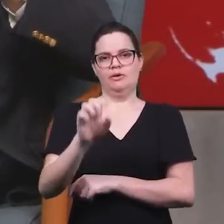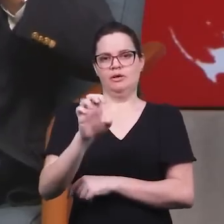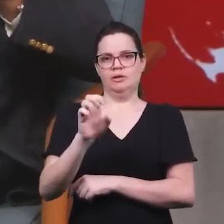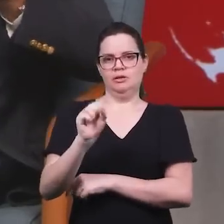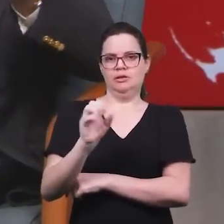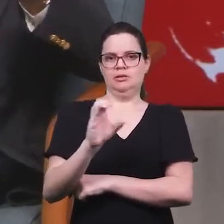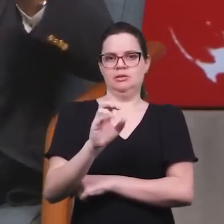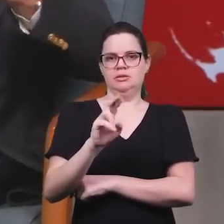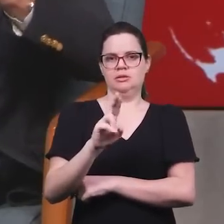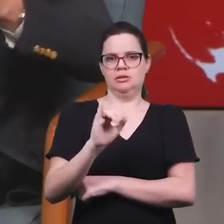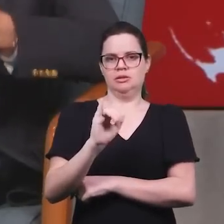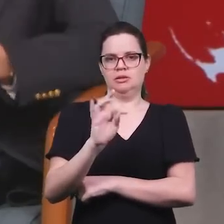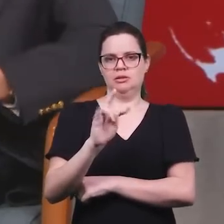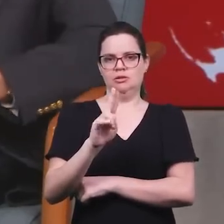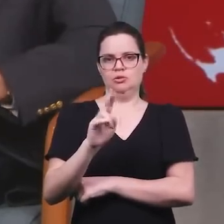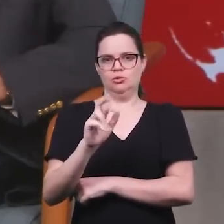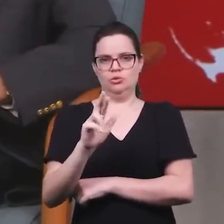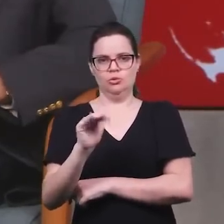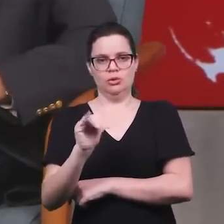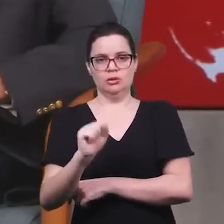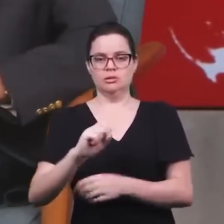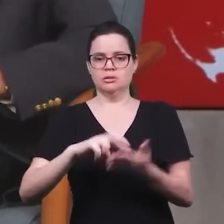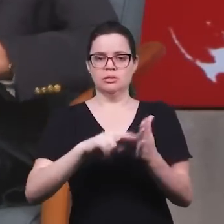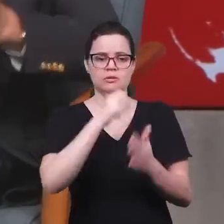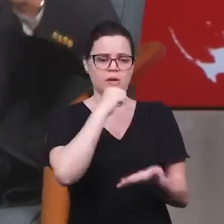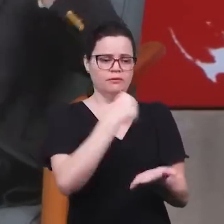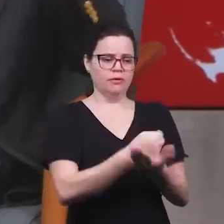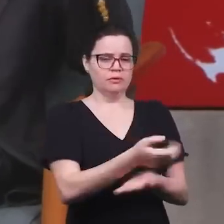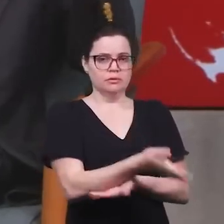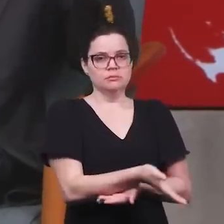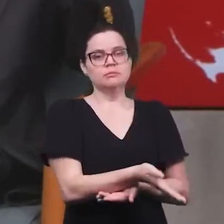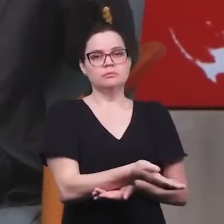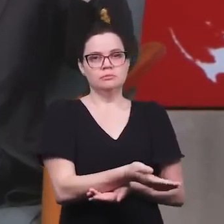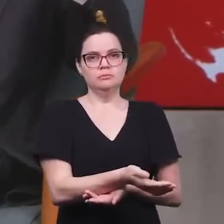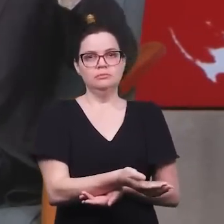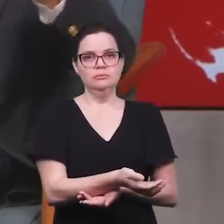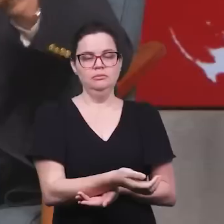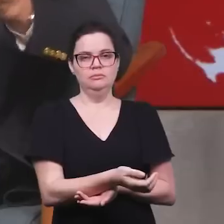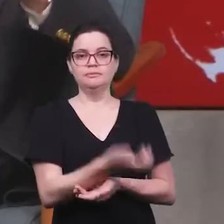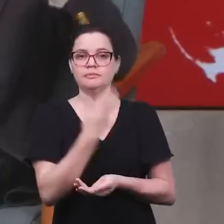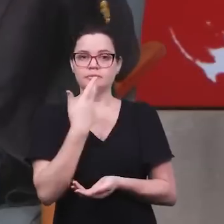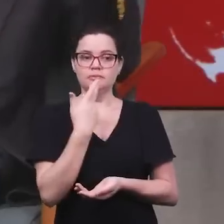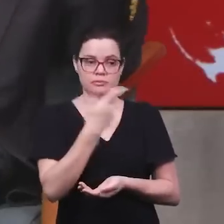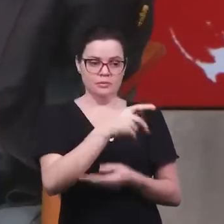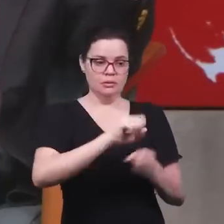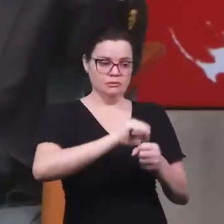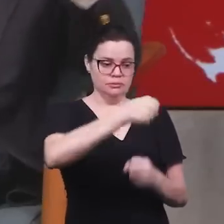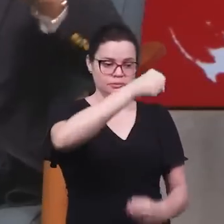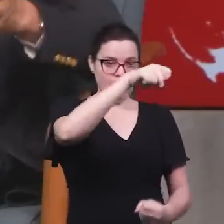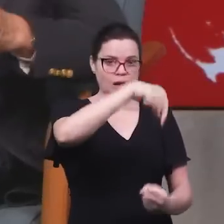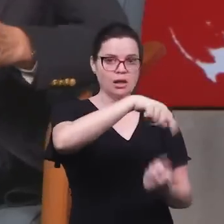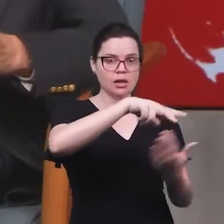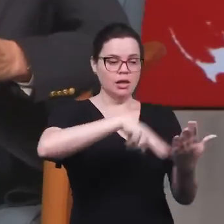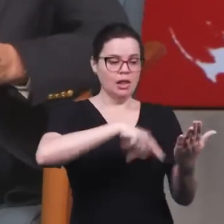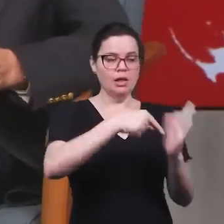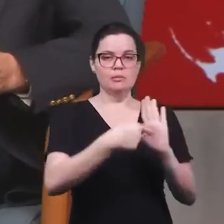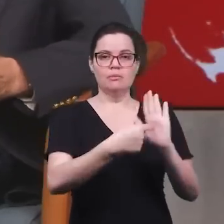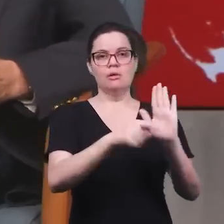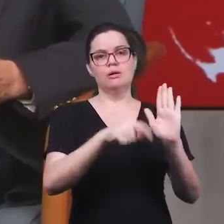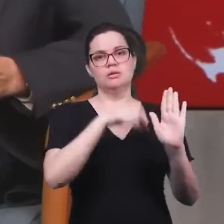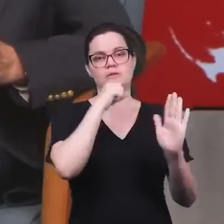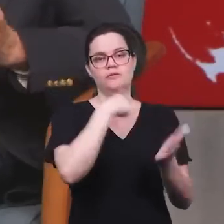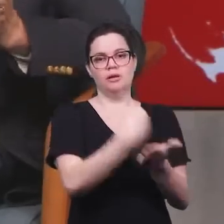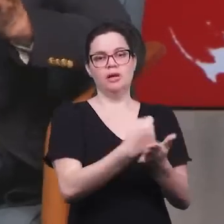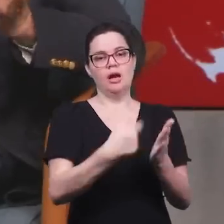está se referindo ao Velho Testamento. Então ele diz: são elas que de mim testificam. Jesus está no Velho